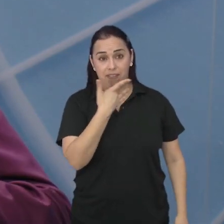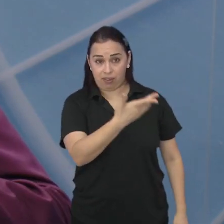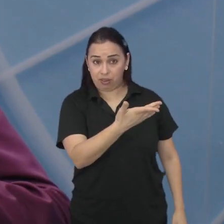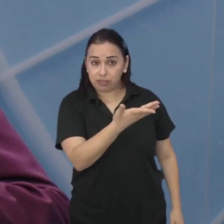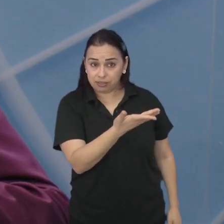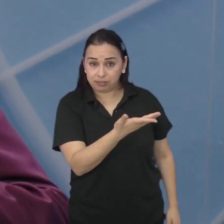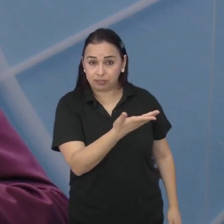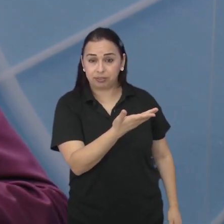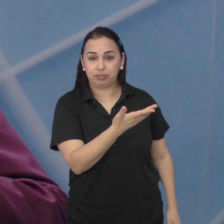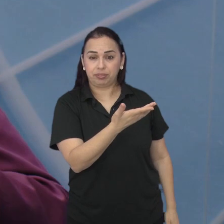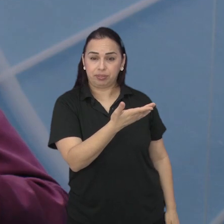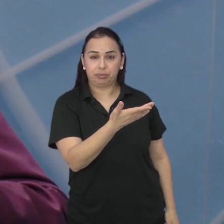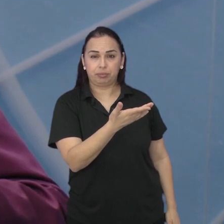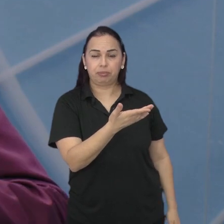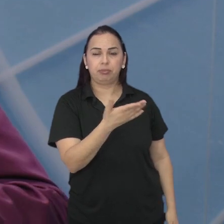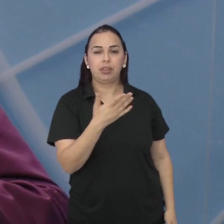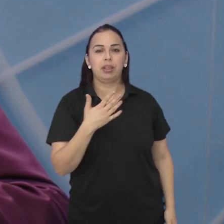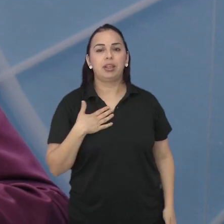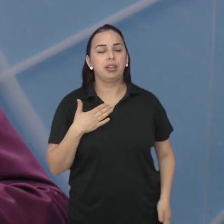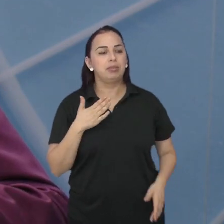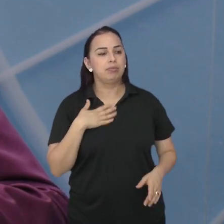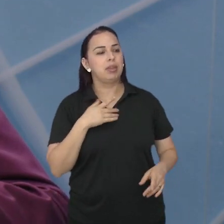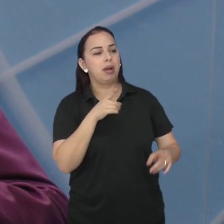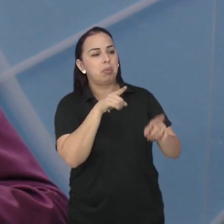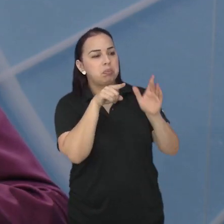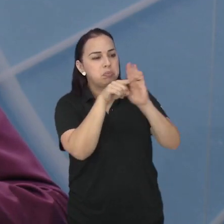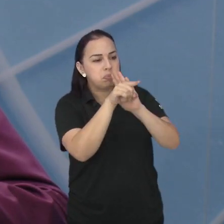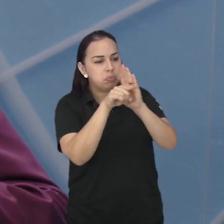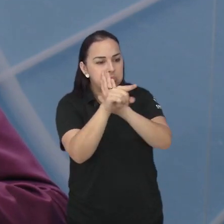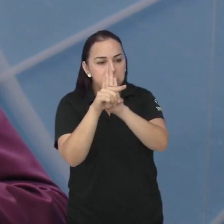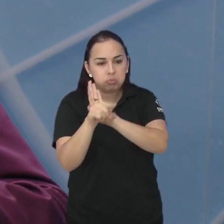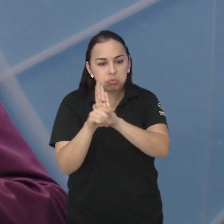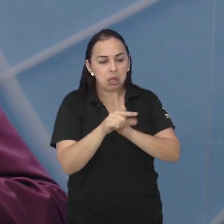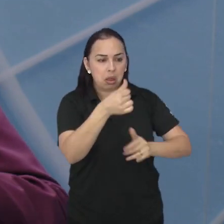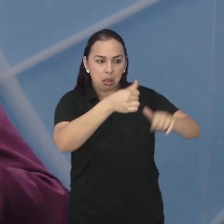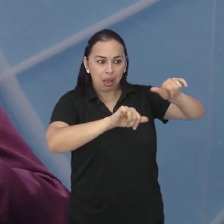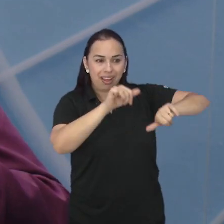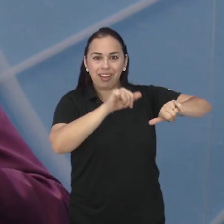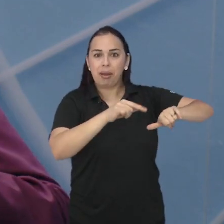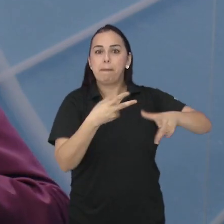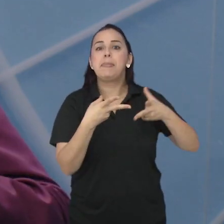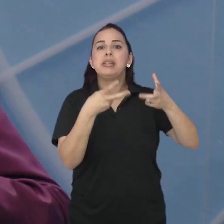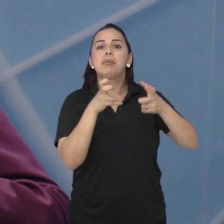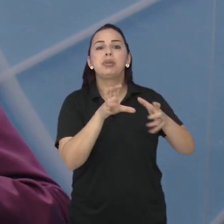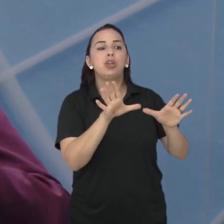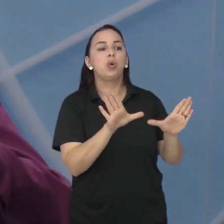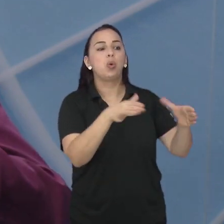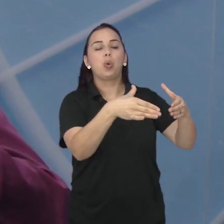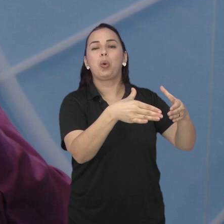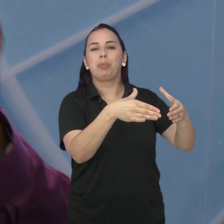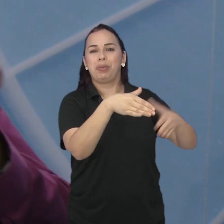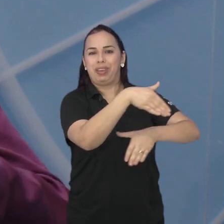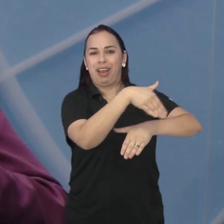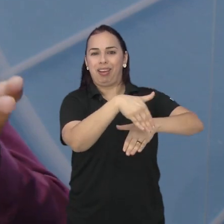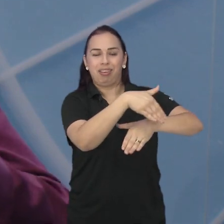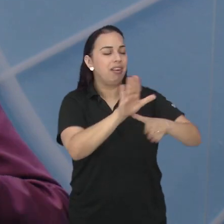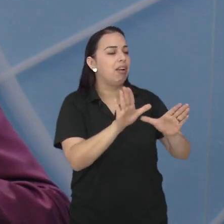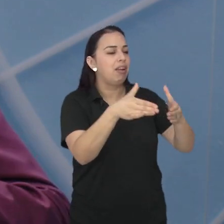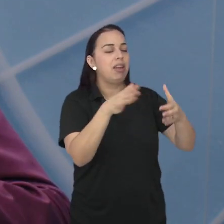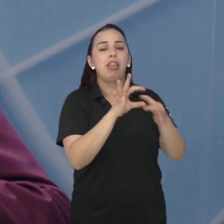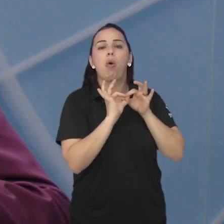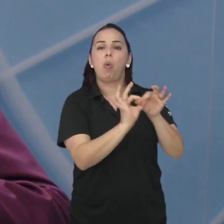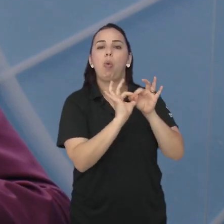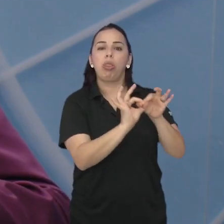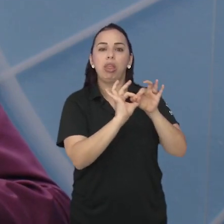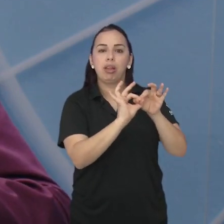Marcos citou, né, quando a gente fazia essas avaliações em abordagem de rua, você vê o quanto são unidos. Tem todo o seu histórico, como a